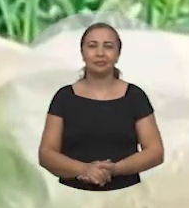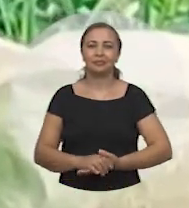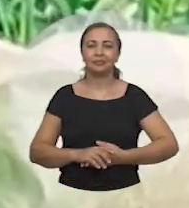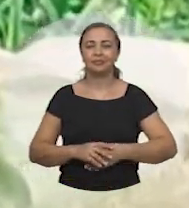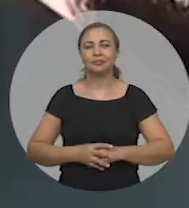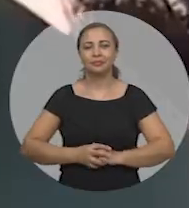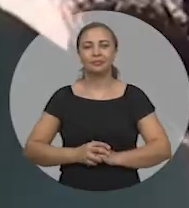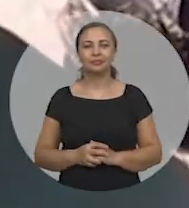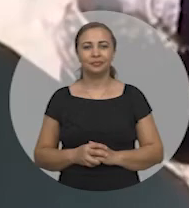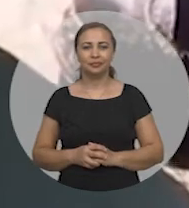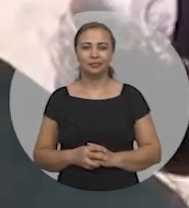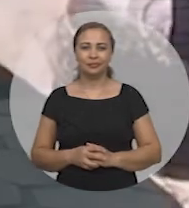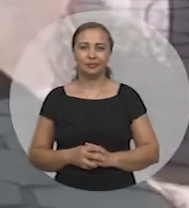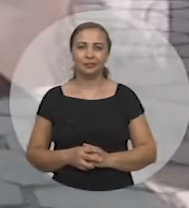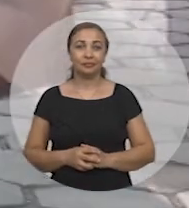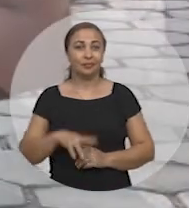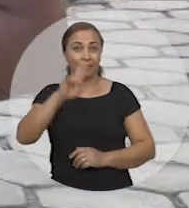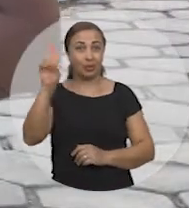a